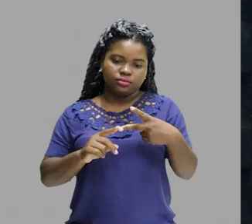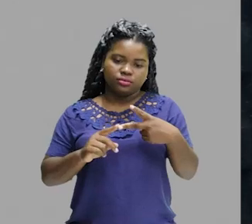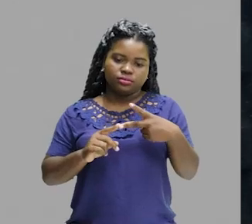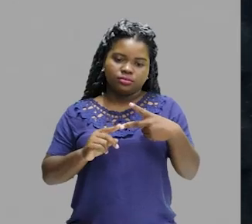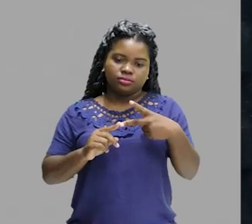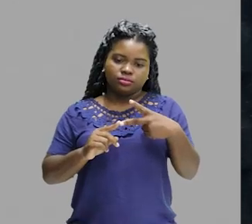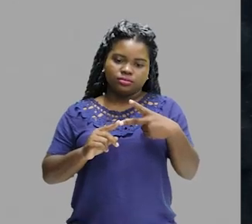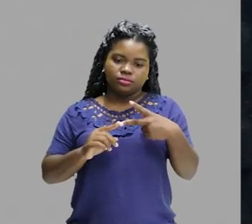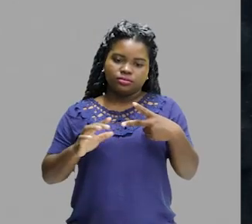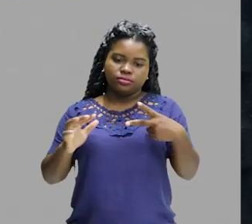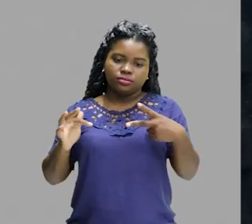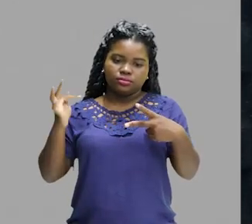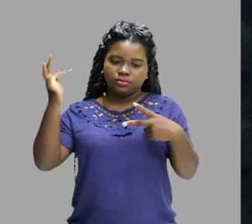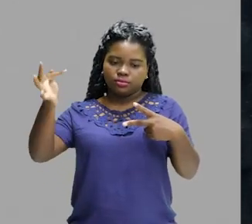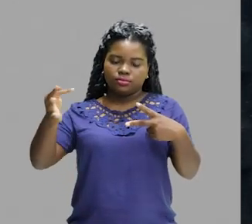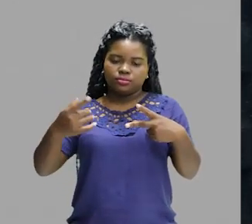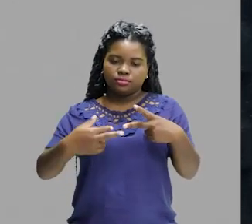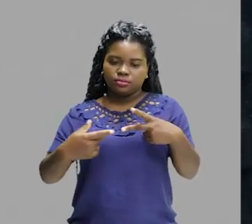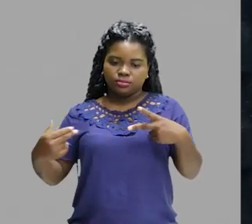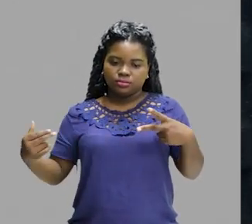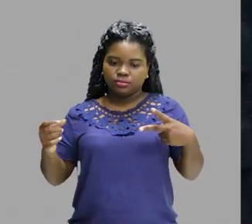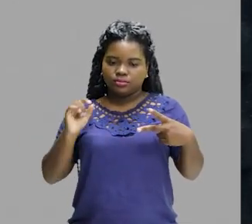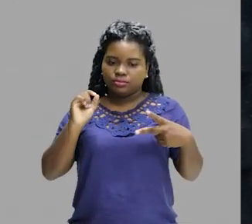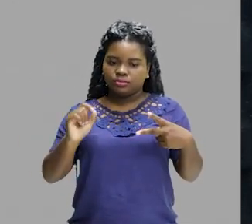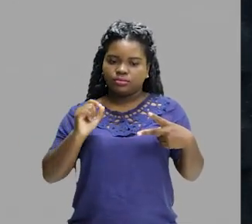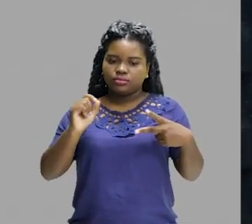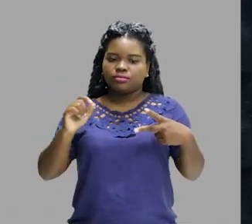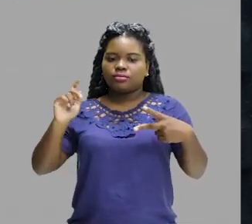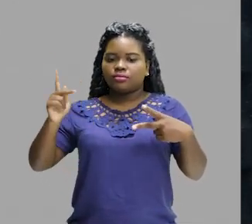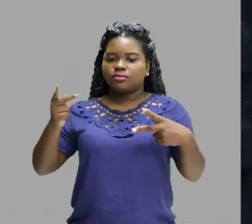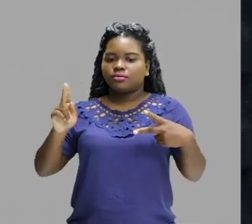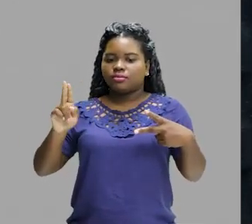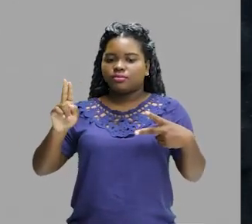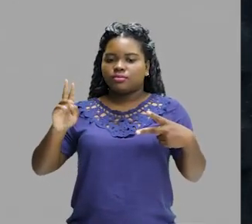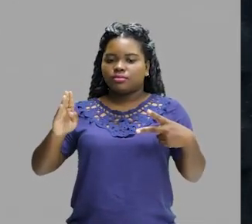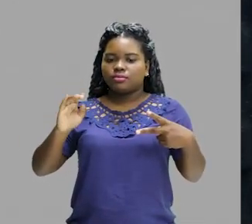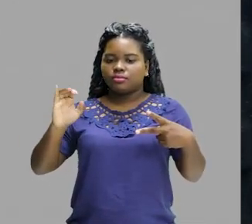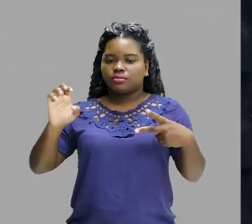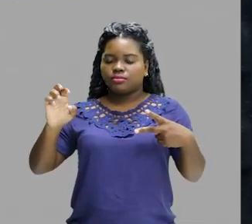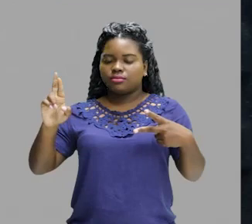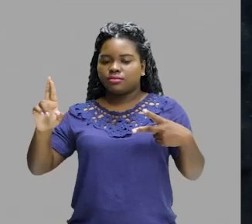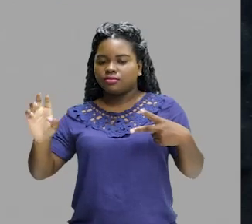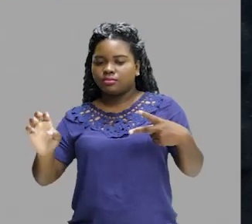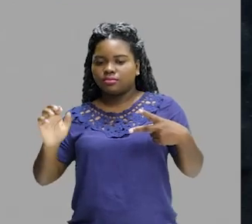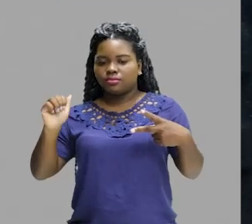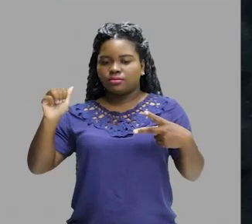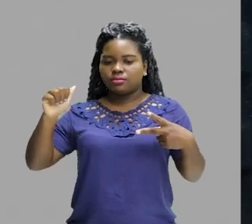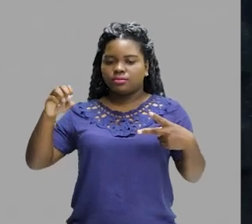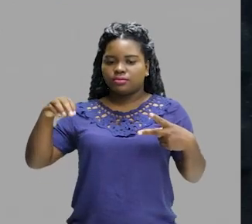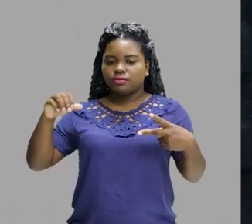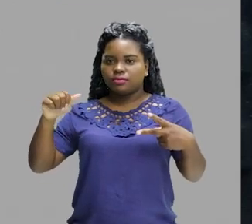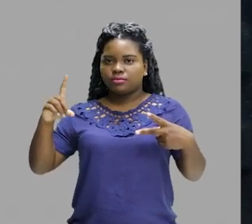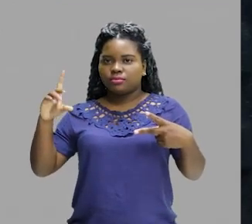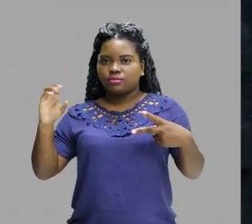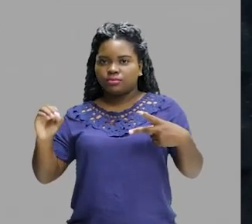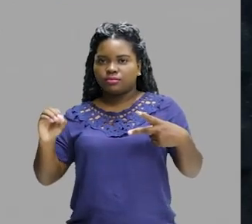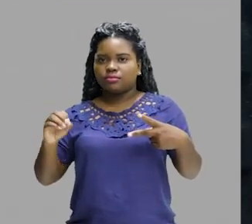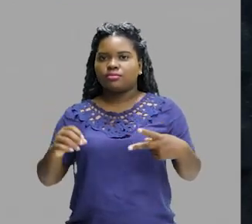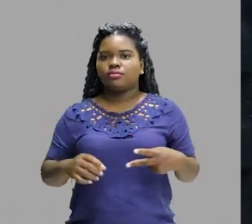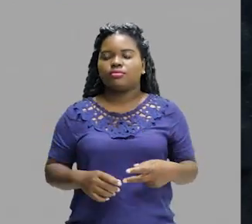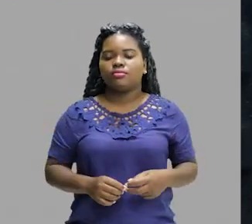Subjuntivo, futuro composto, hubiere amado. Hubiere amado.